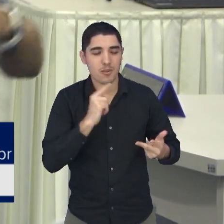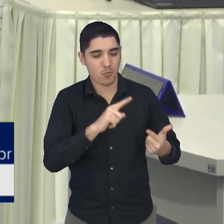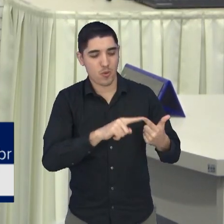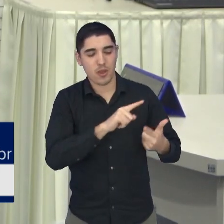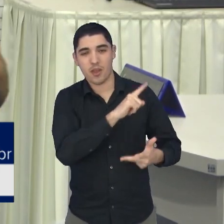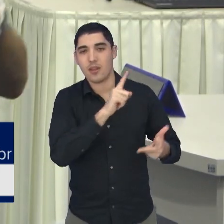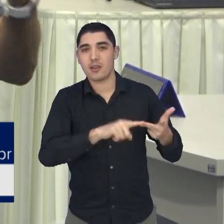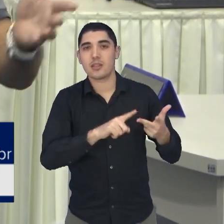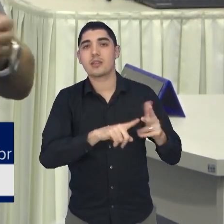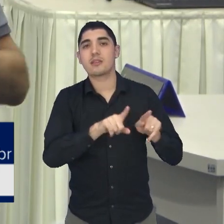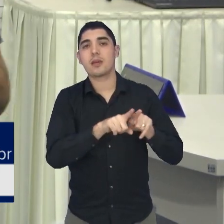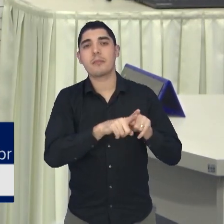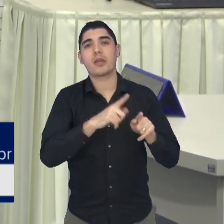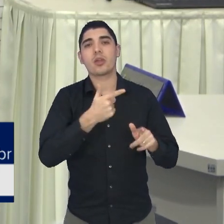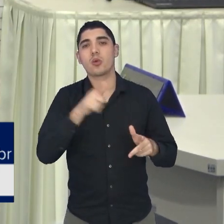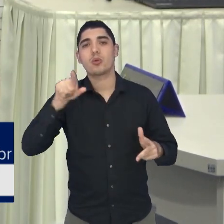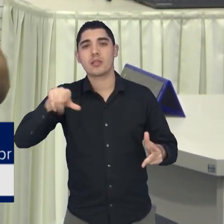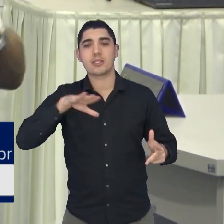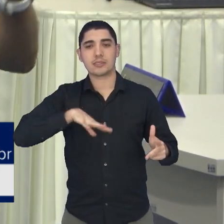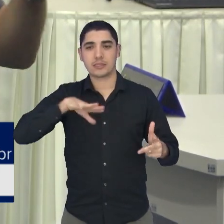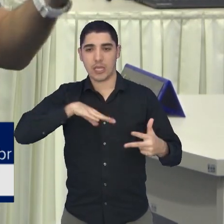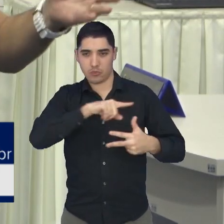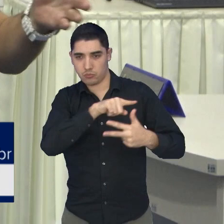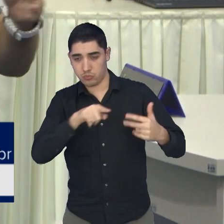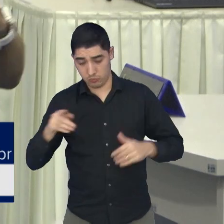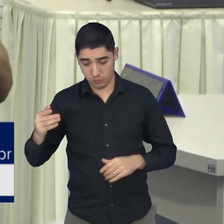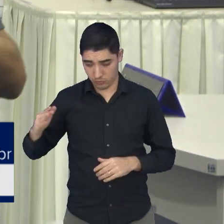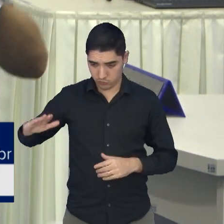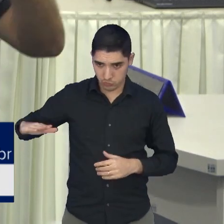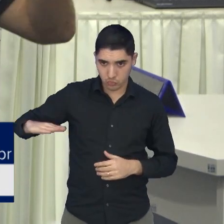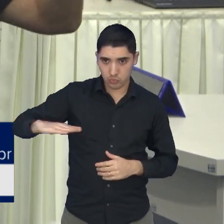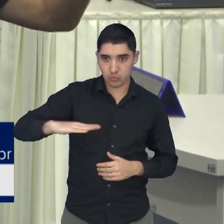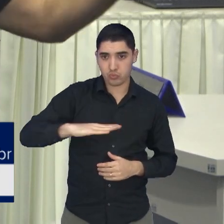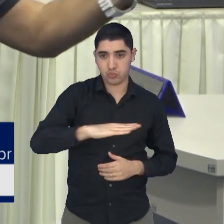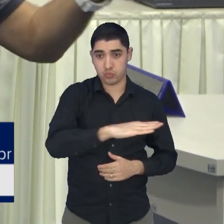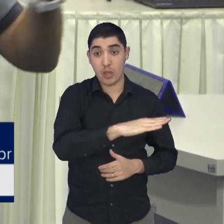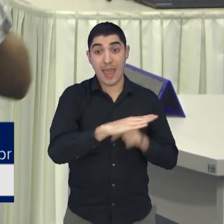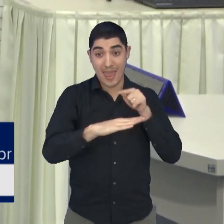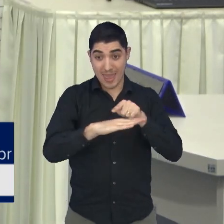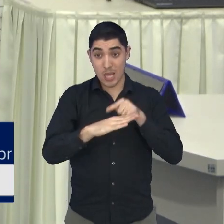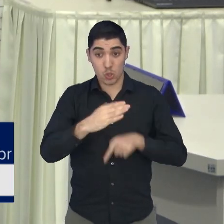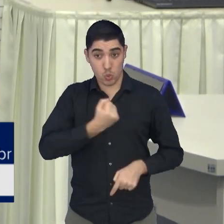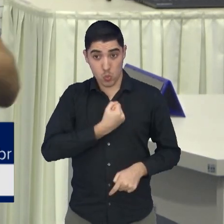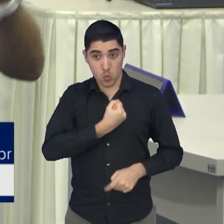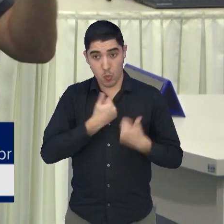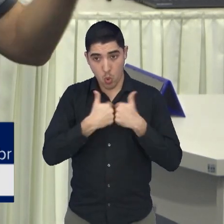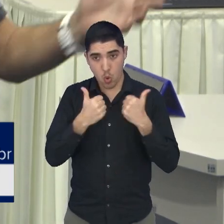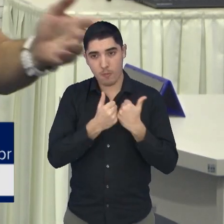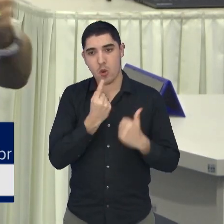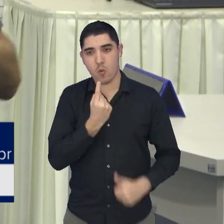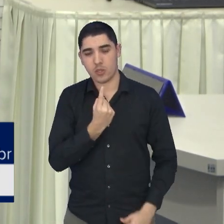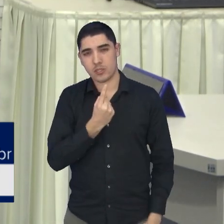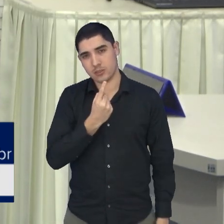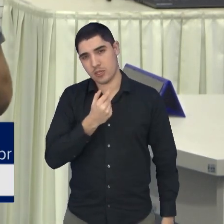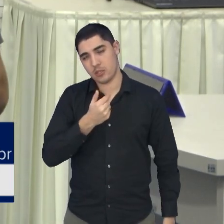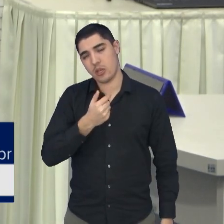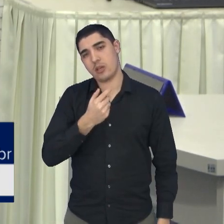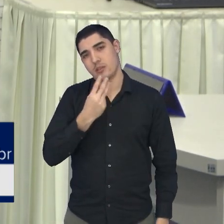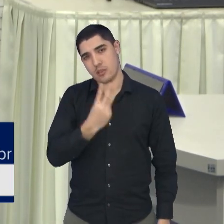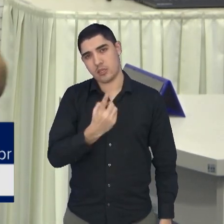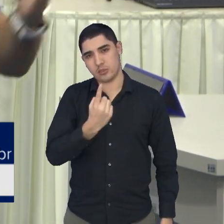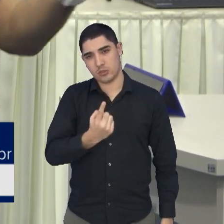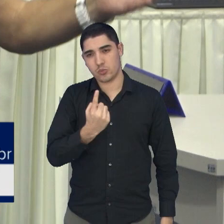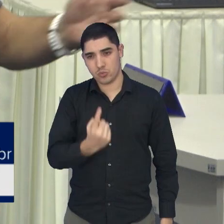centro da cidade. Essa linha 311 é uma linha que nós estamos pleiteando desde o ano passado, desde março do ano passado, junto